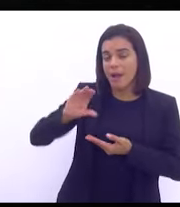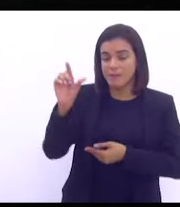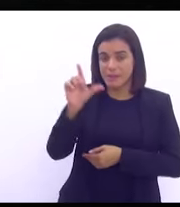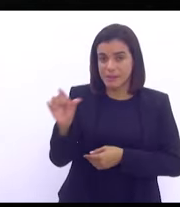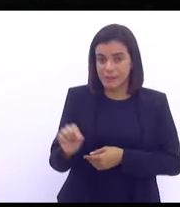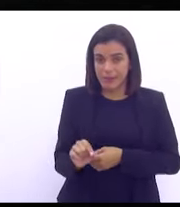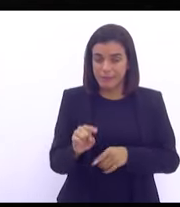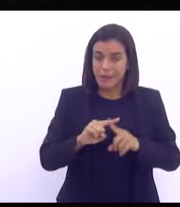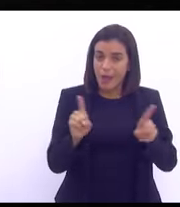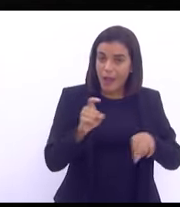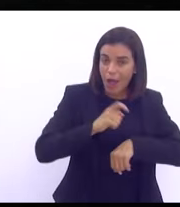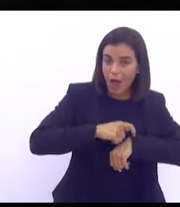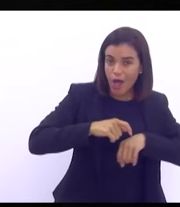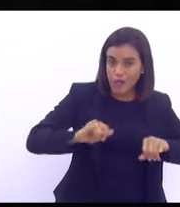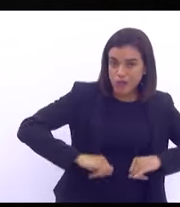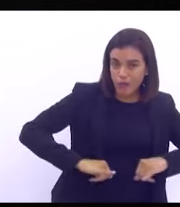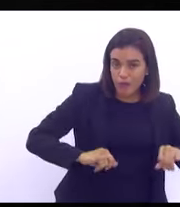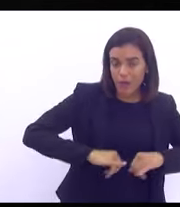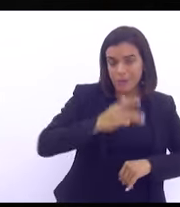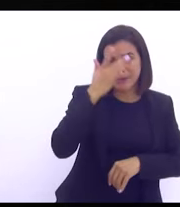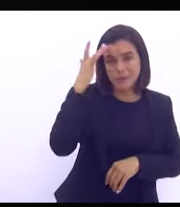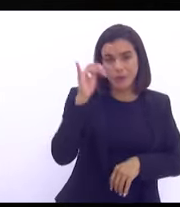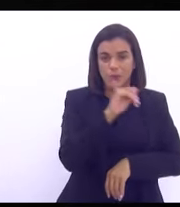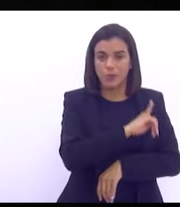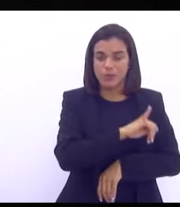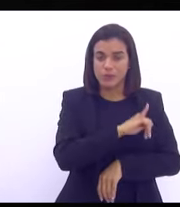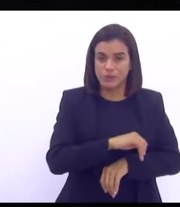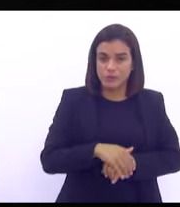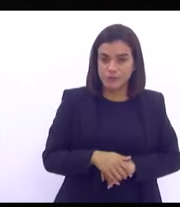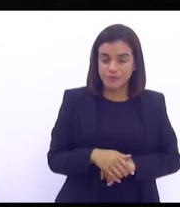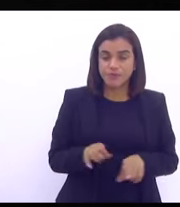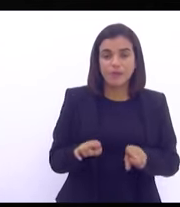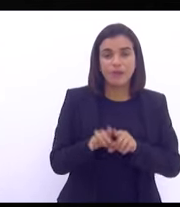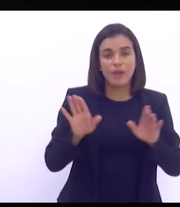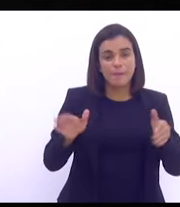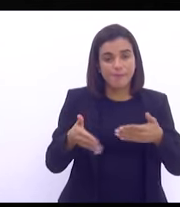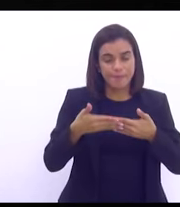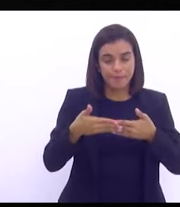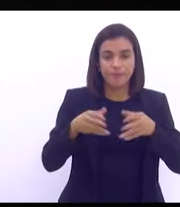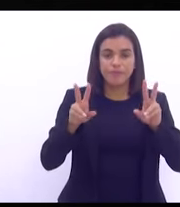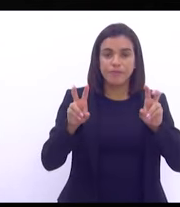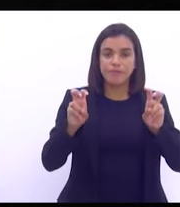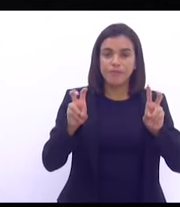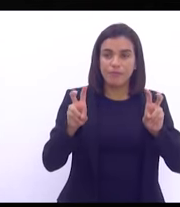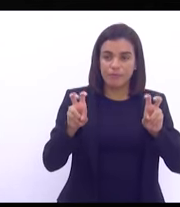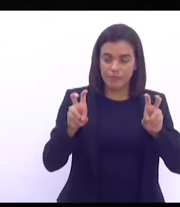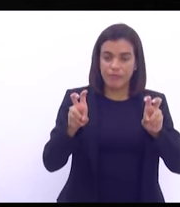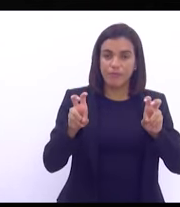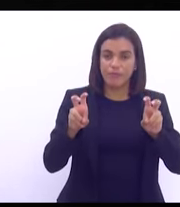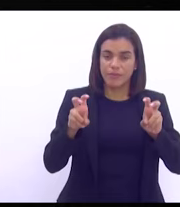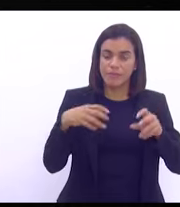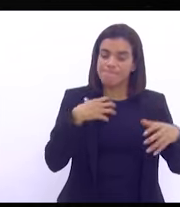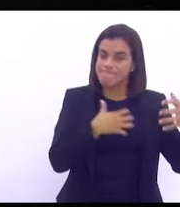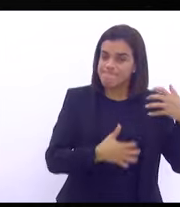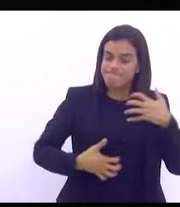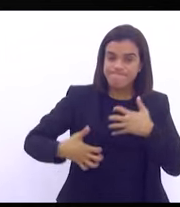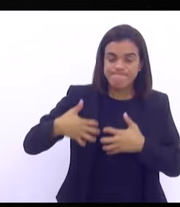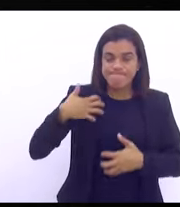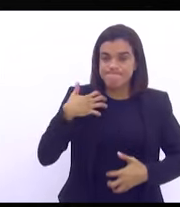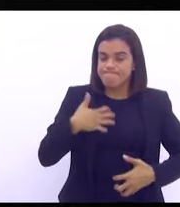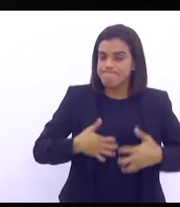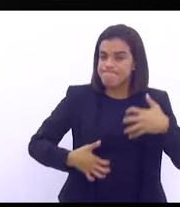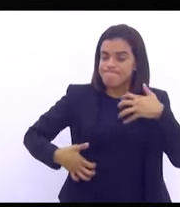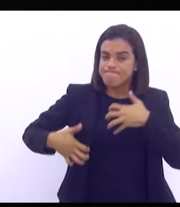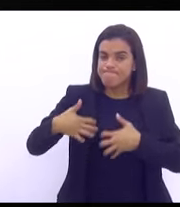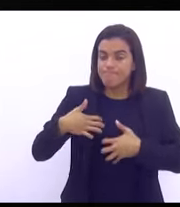deixa o povo do Rio de Janeiro. E para fechar essa questão que me traz uma indignação, é